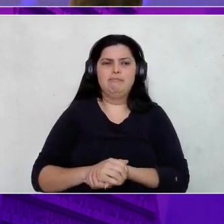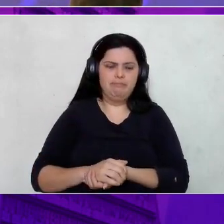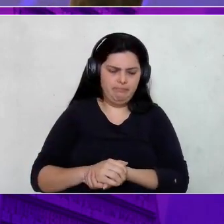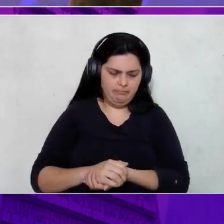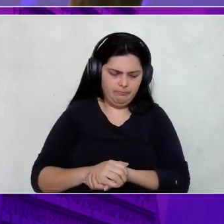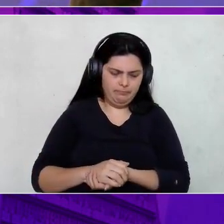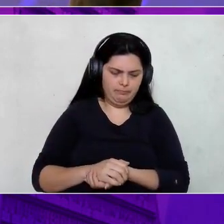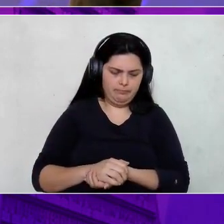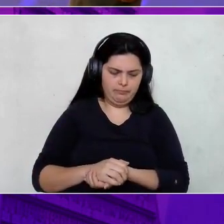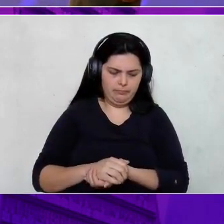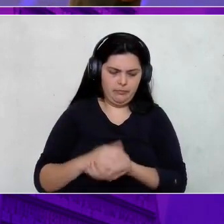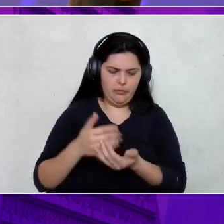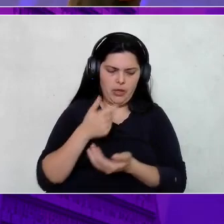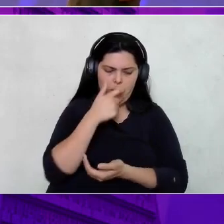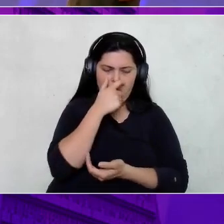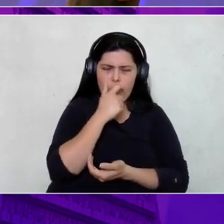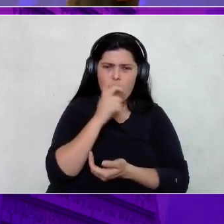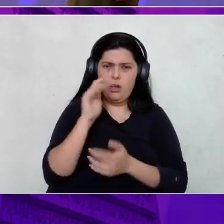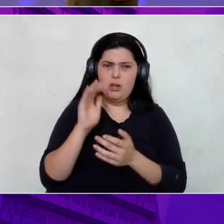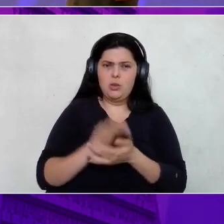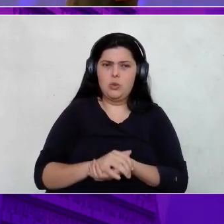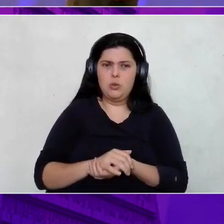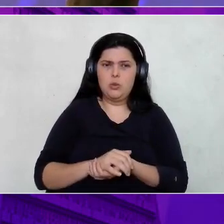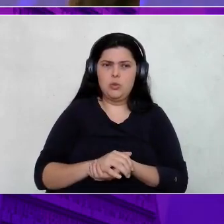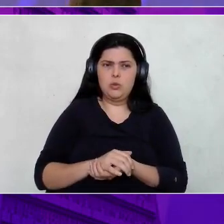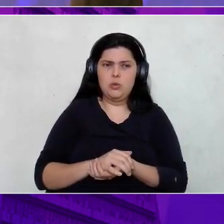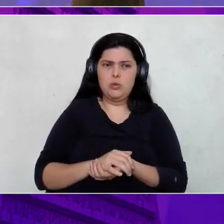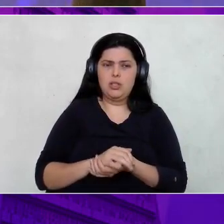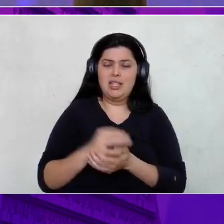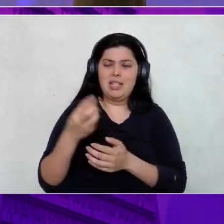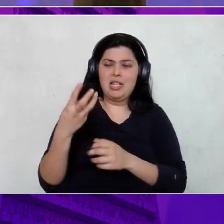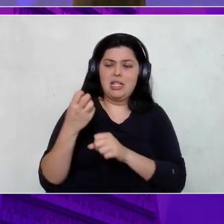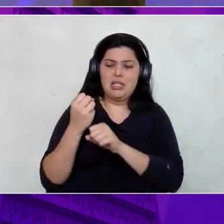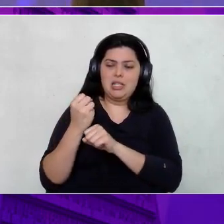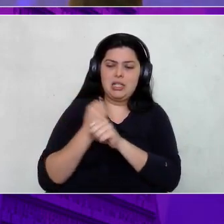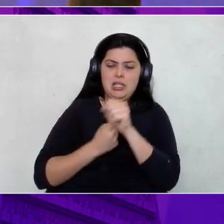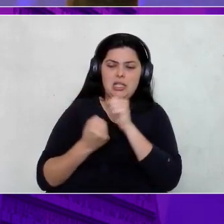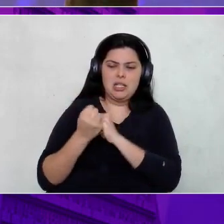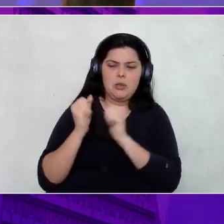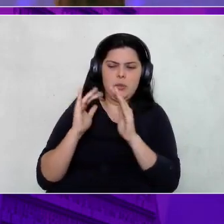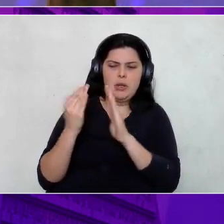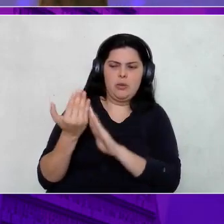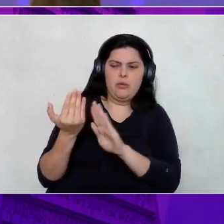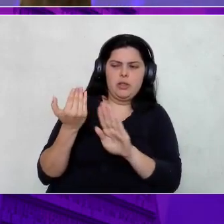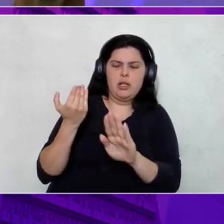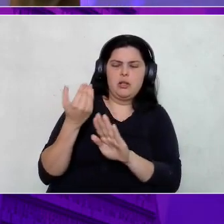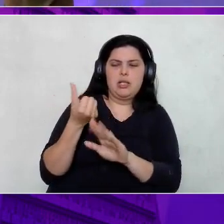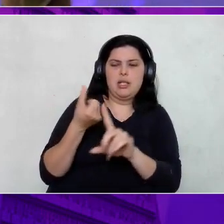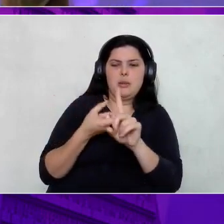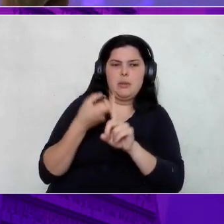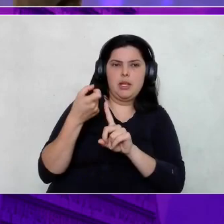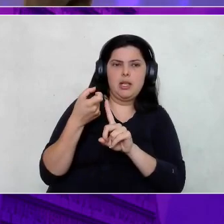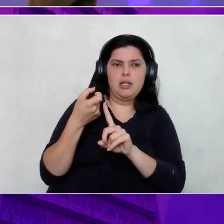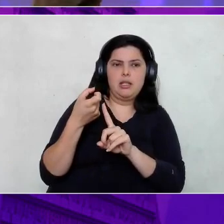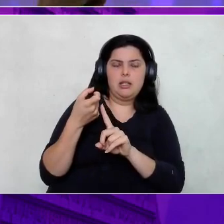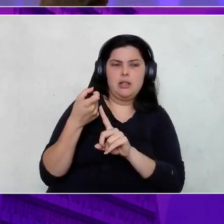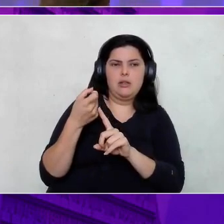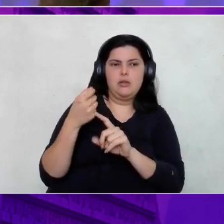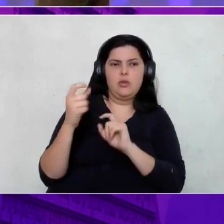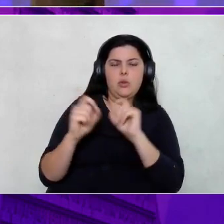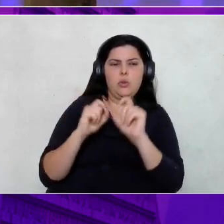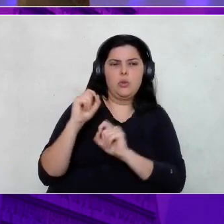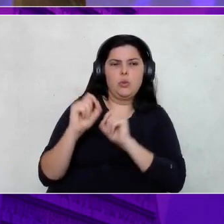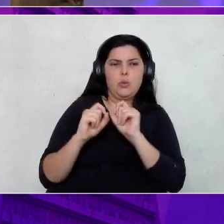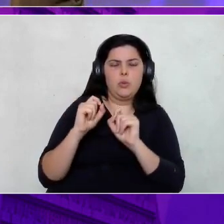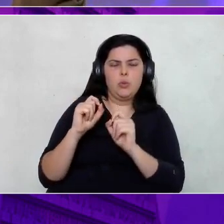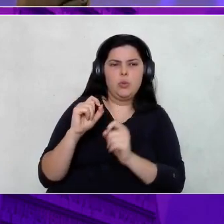nesse de alguma forma, retiro de 3 anos, os meus primeiros 6 meses foi num Celina, que é